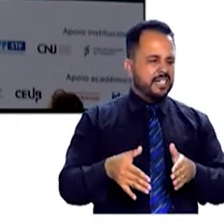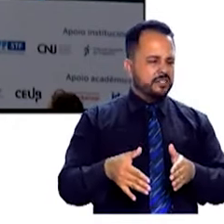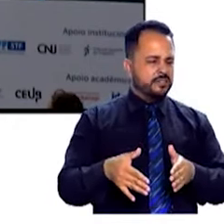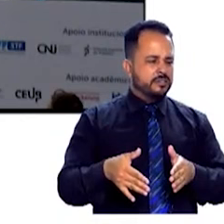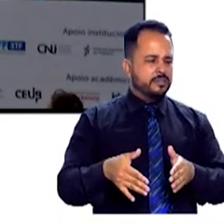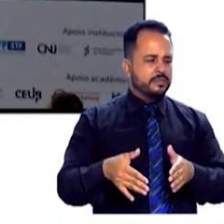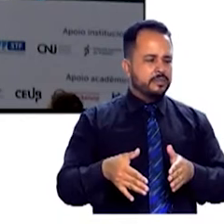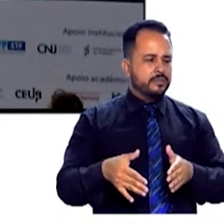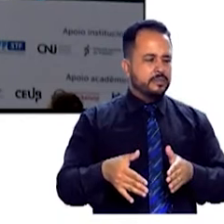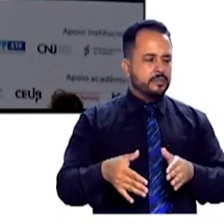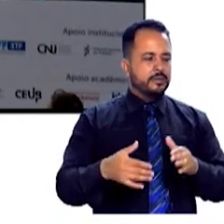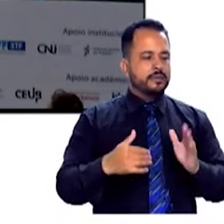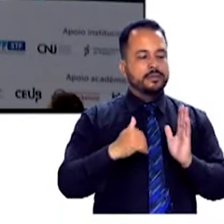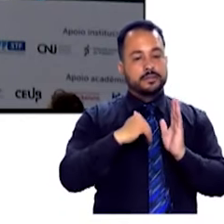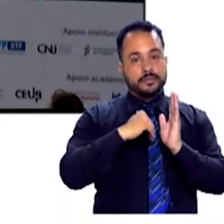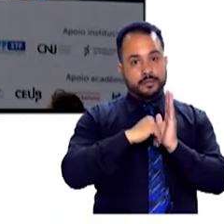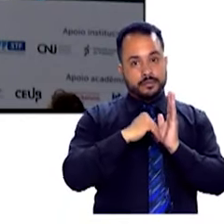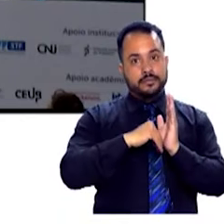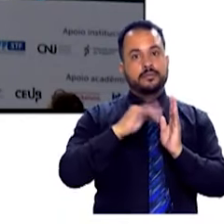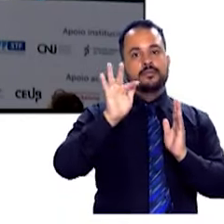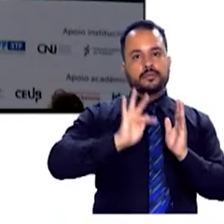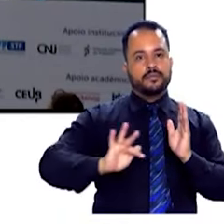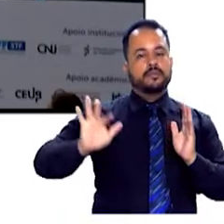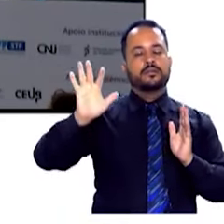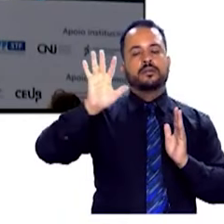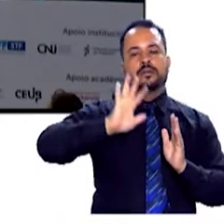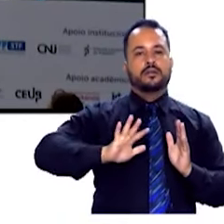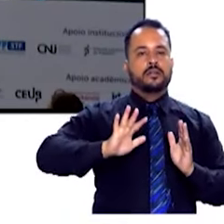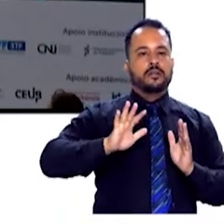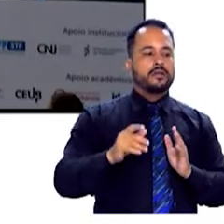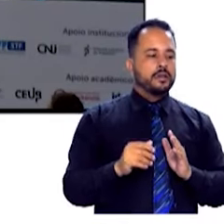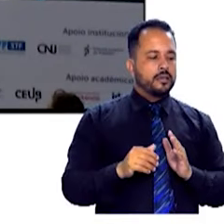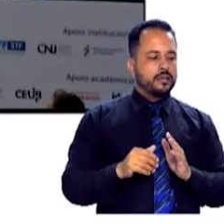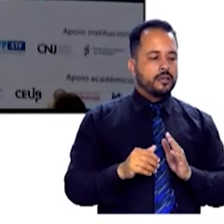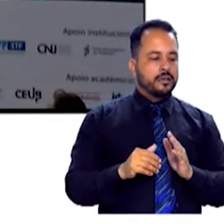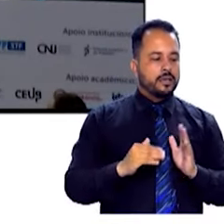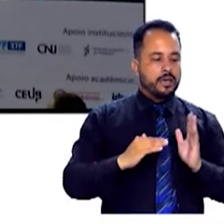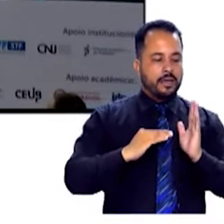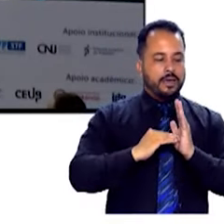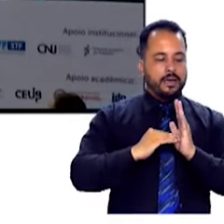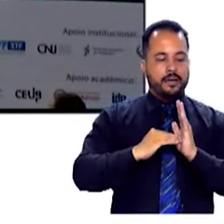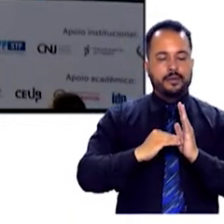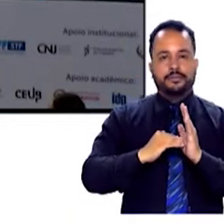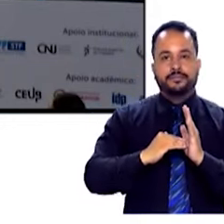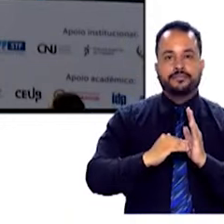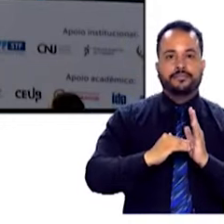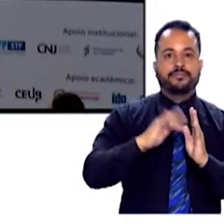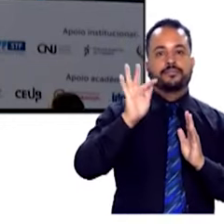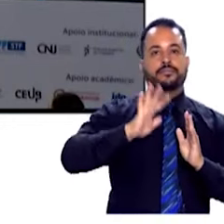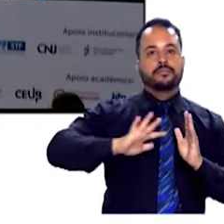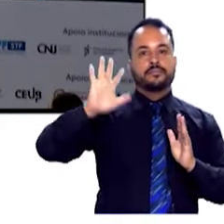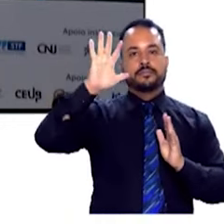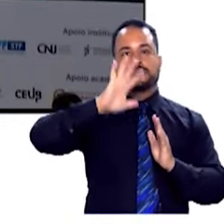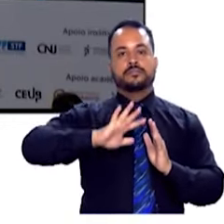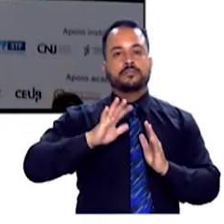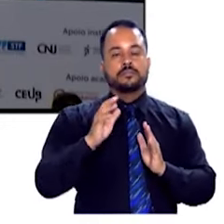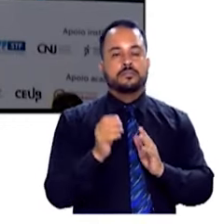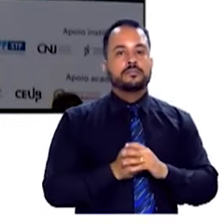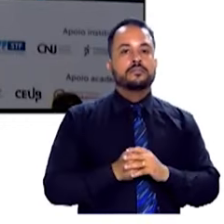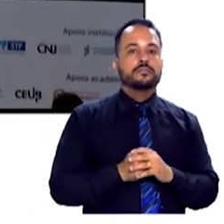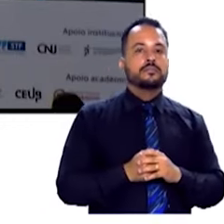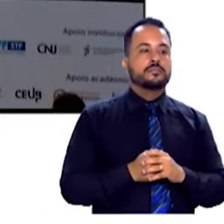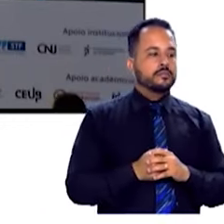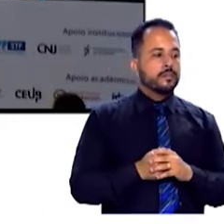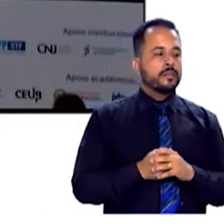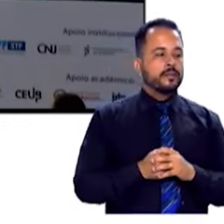de uma arguição de um exame por parte dos senhores e senhoras senadoras para que eu